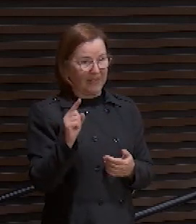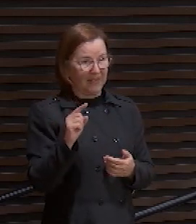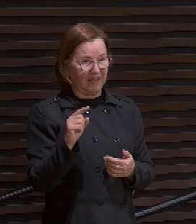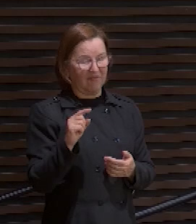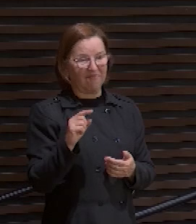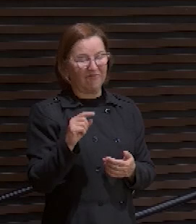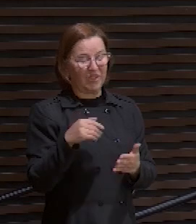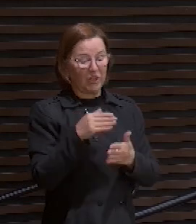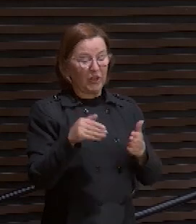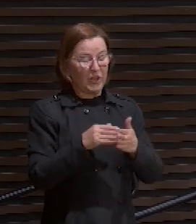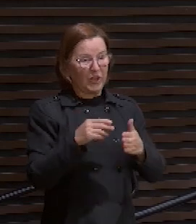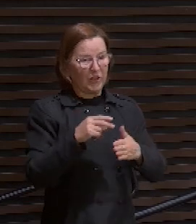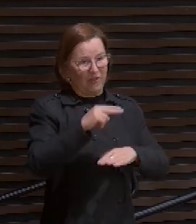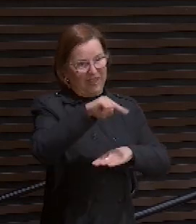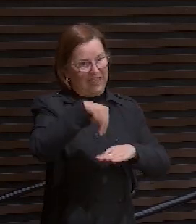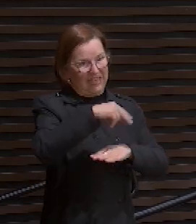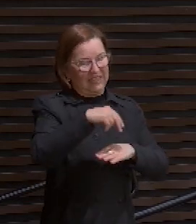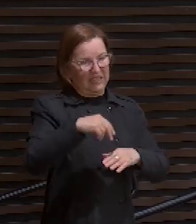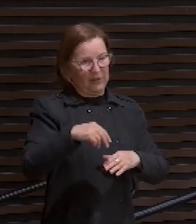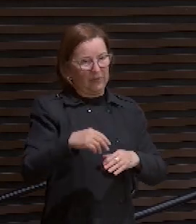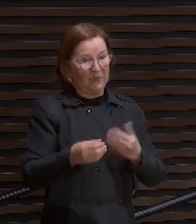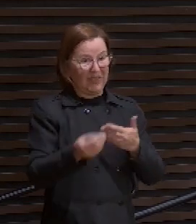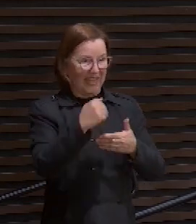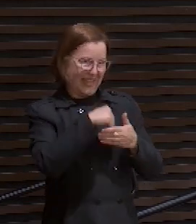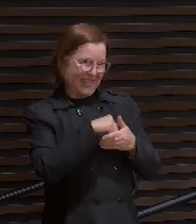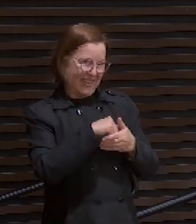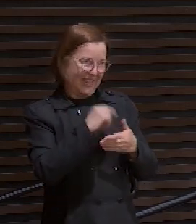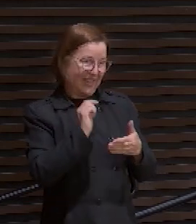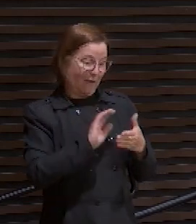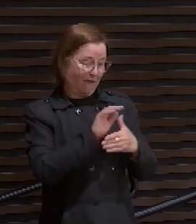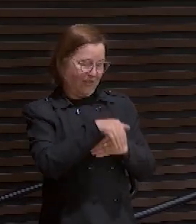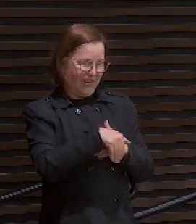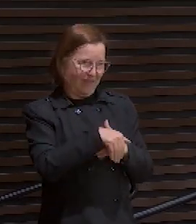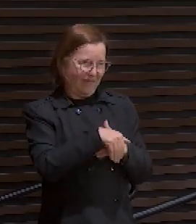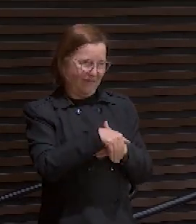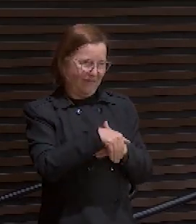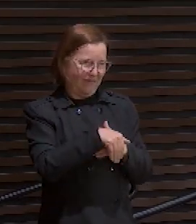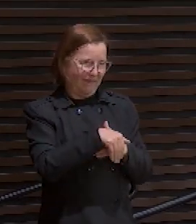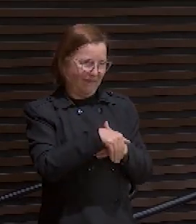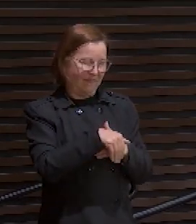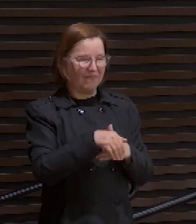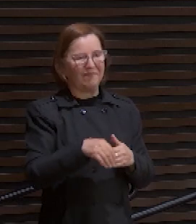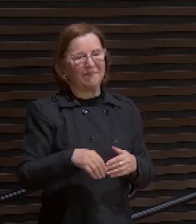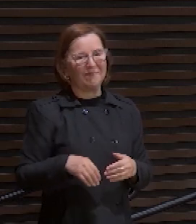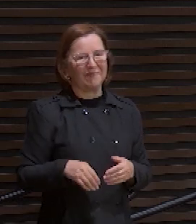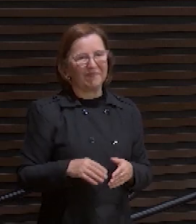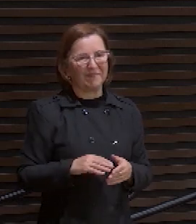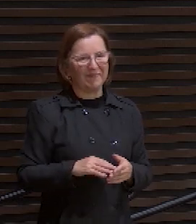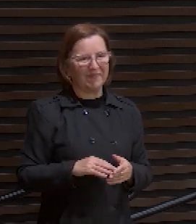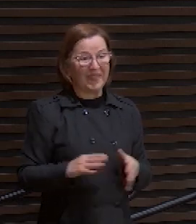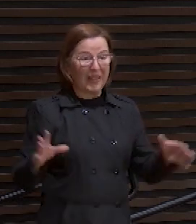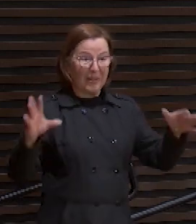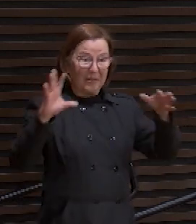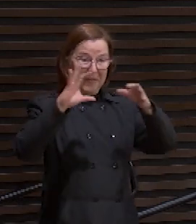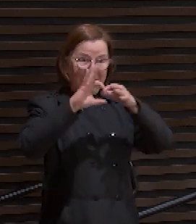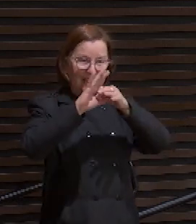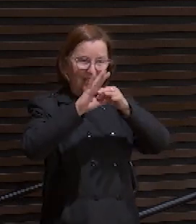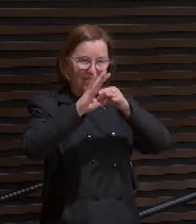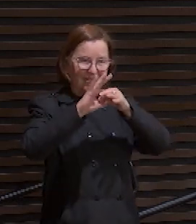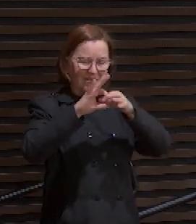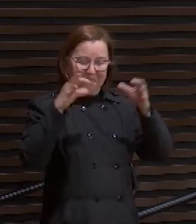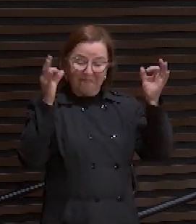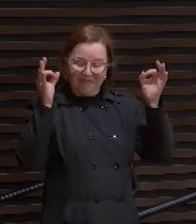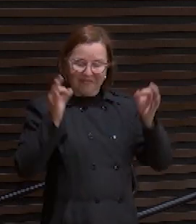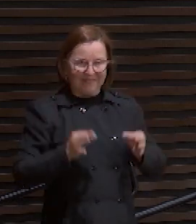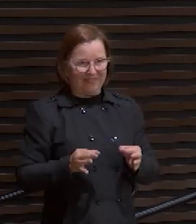nacional. É interna e não externa. É uma aliança